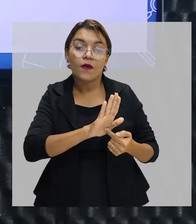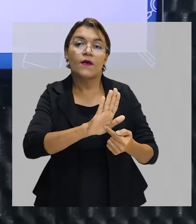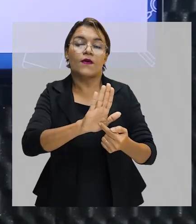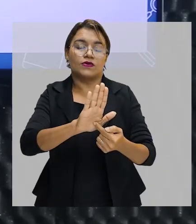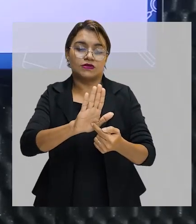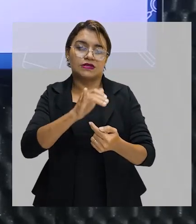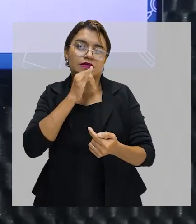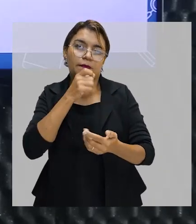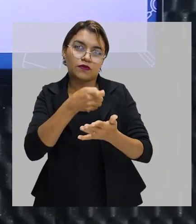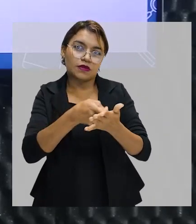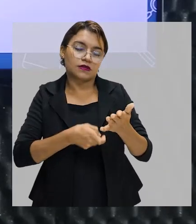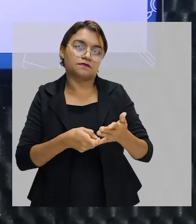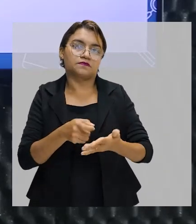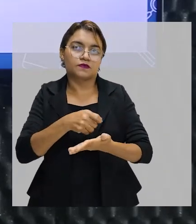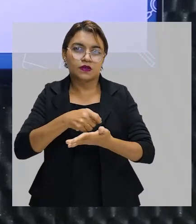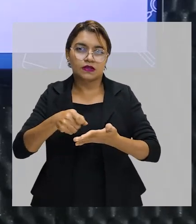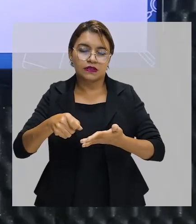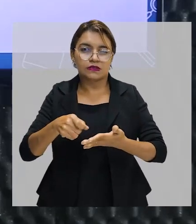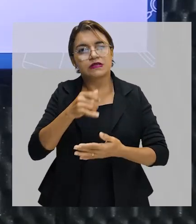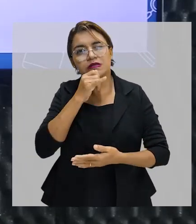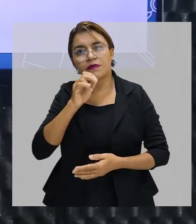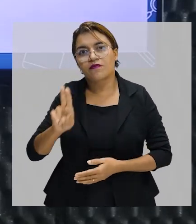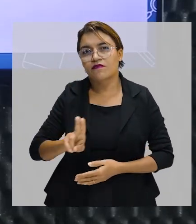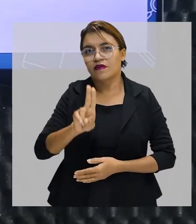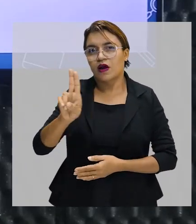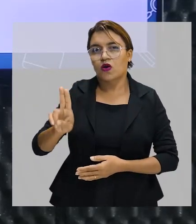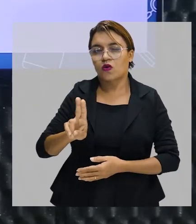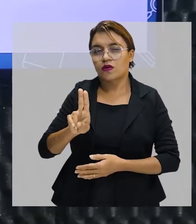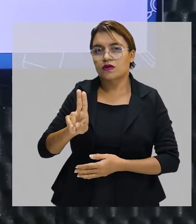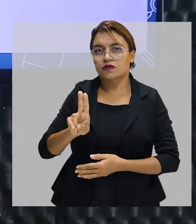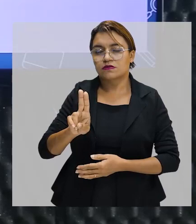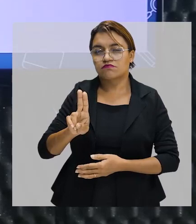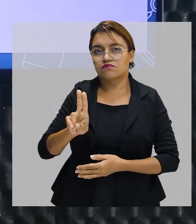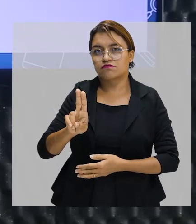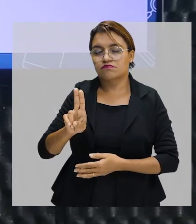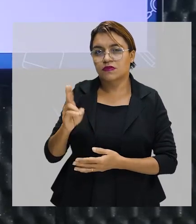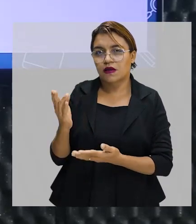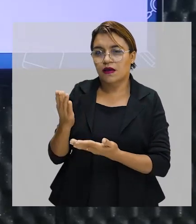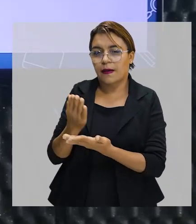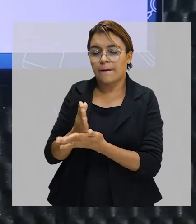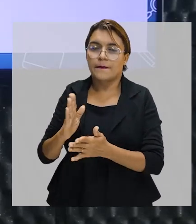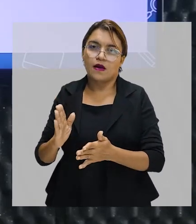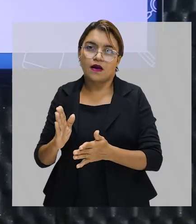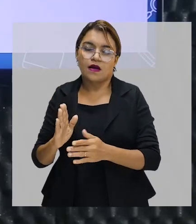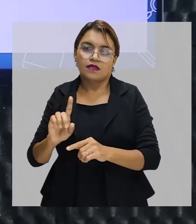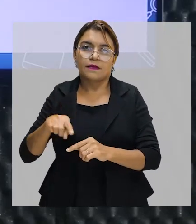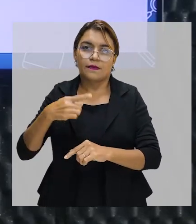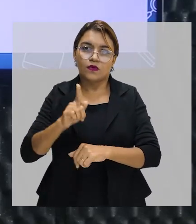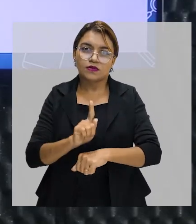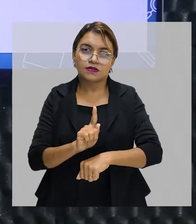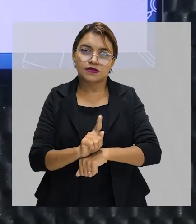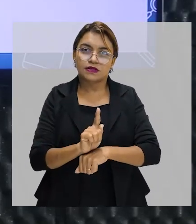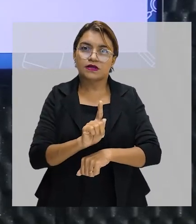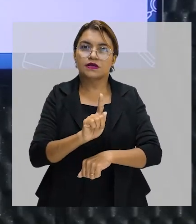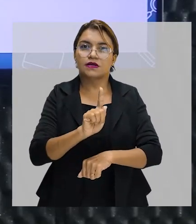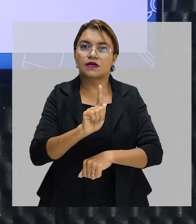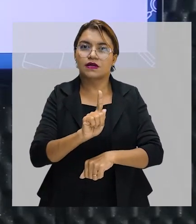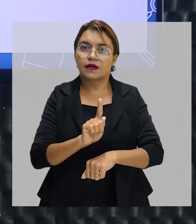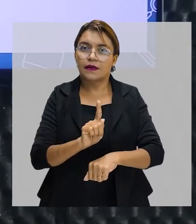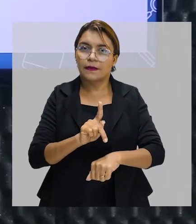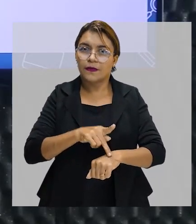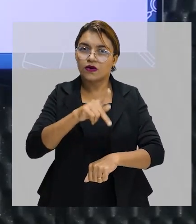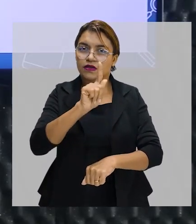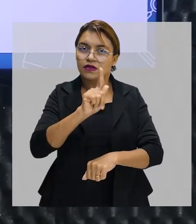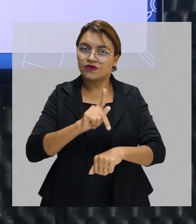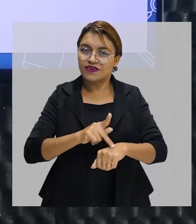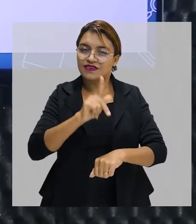você terminar sua faculdade, que entrar numa pós-graduação, fazer um